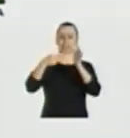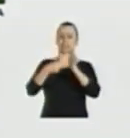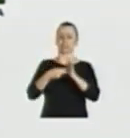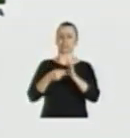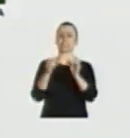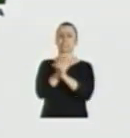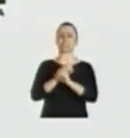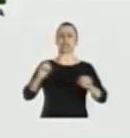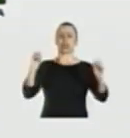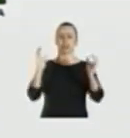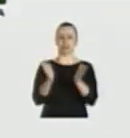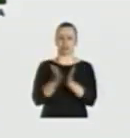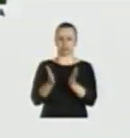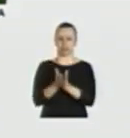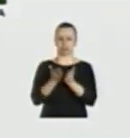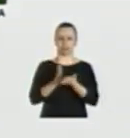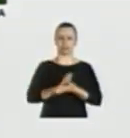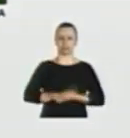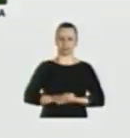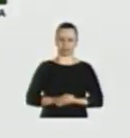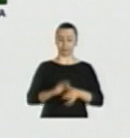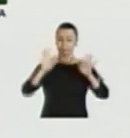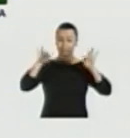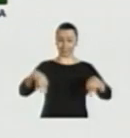rico é país sem